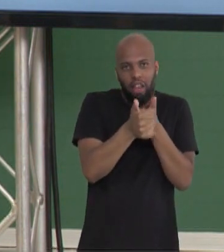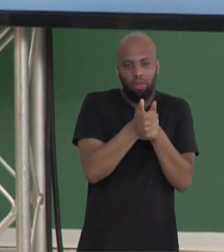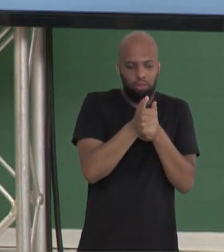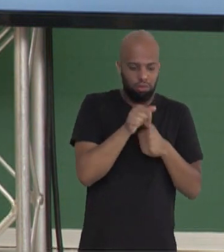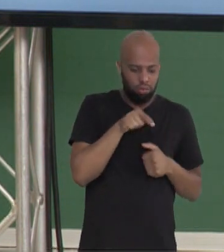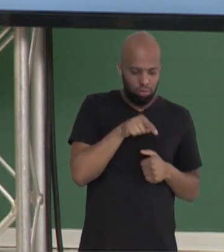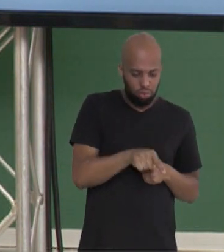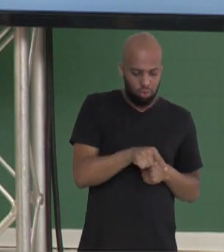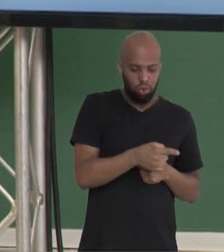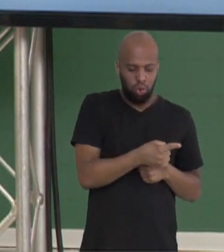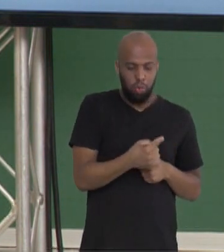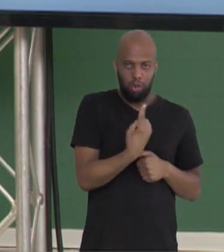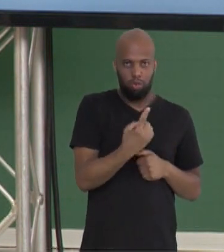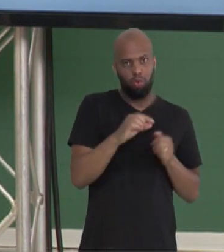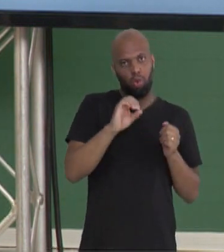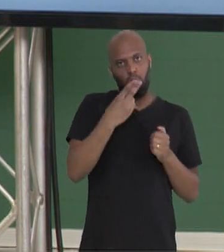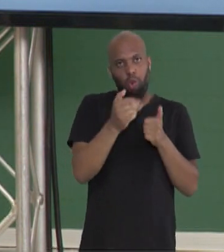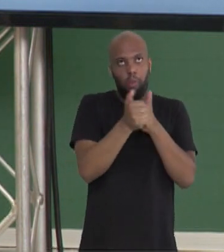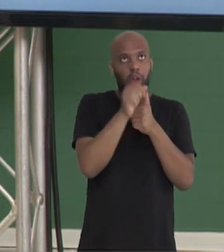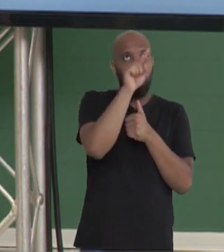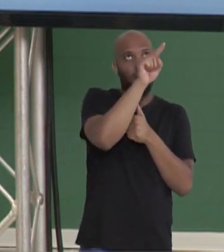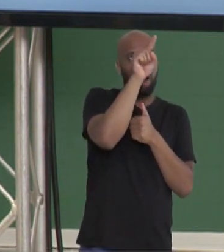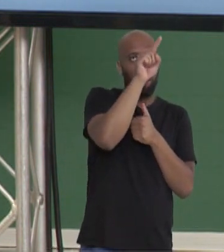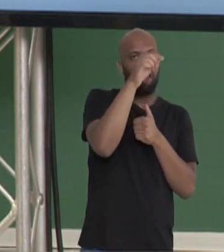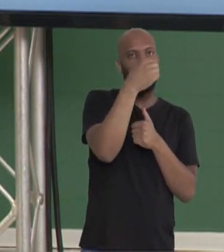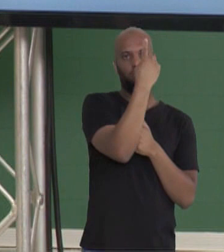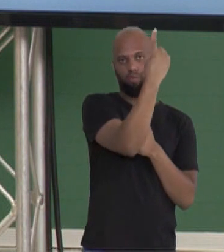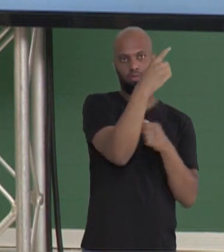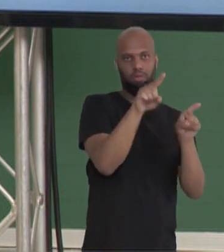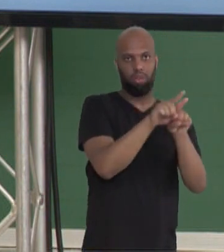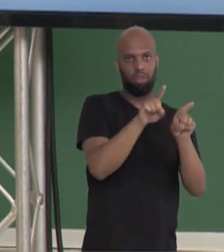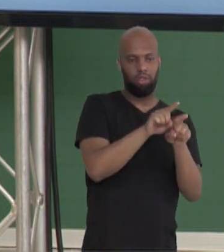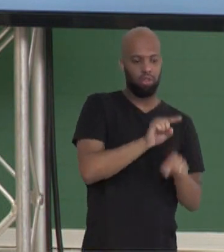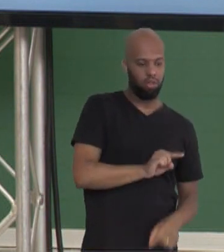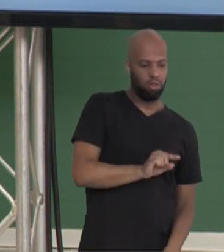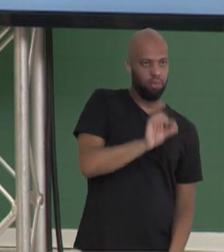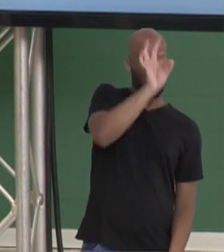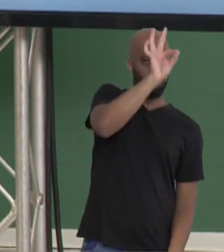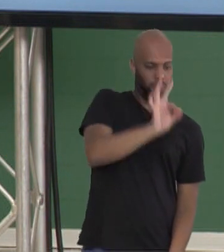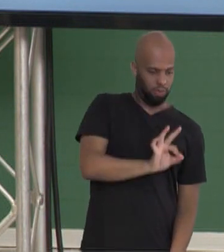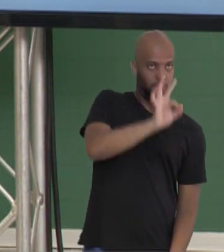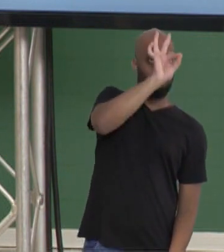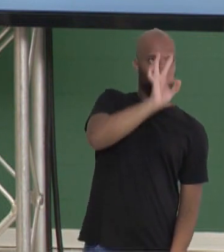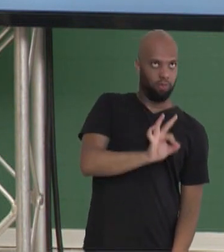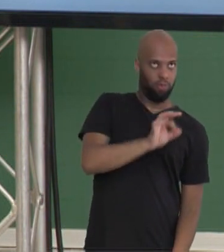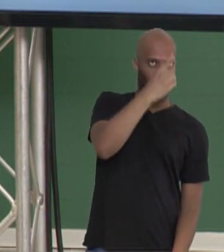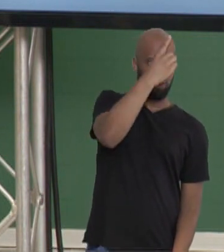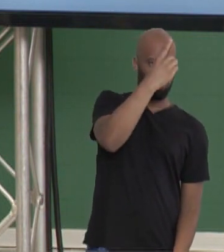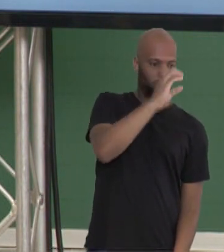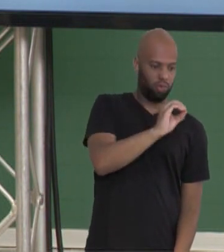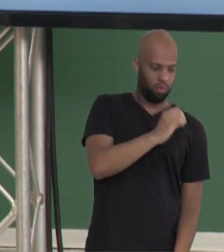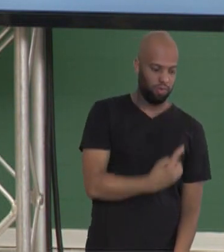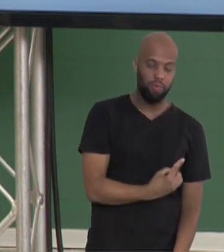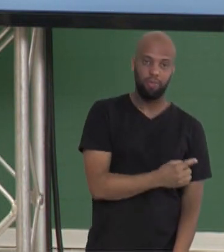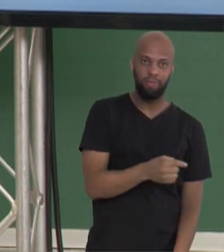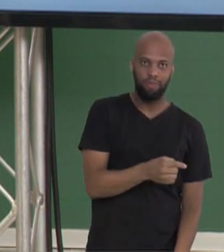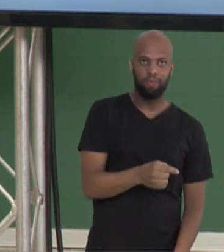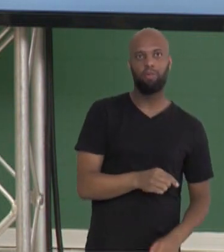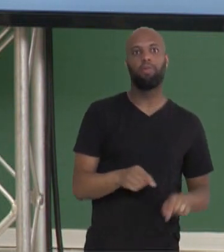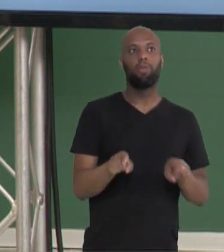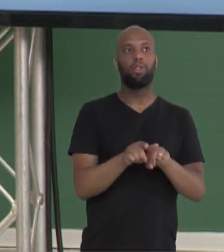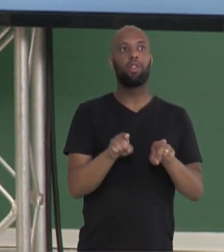1 e mais próximo do valor menos 1, tá? Então ele vai estar flutuando. Amplitude. A amplitude é a